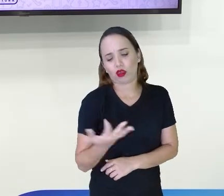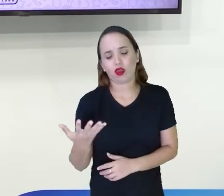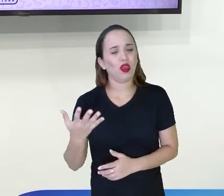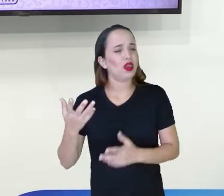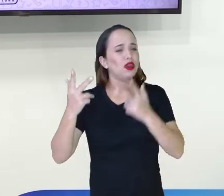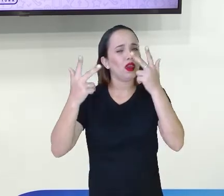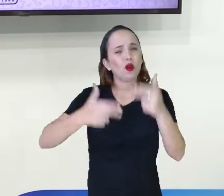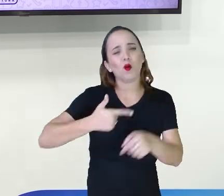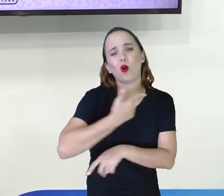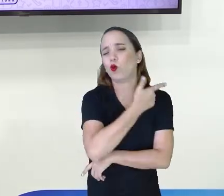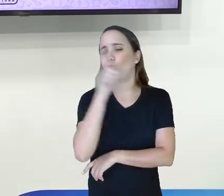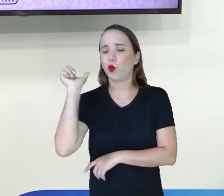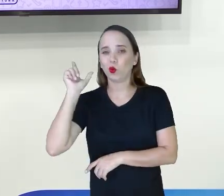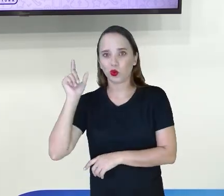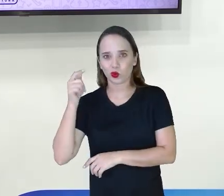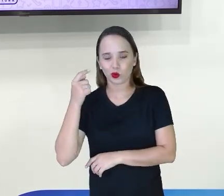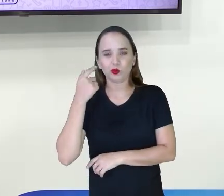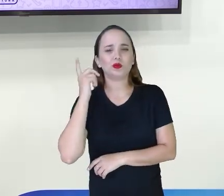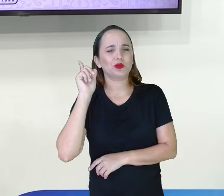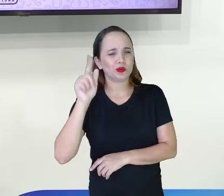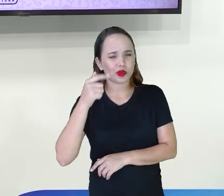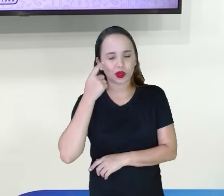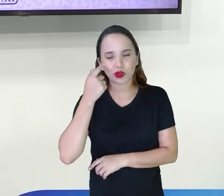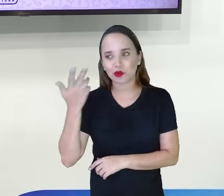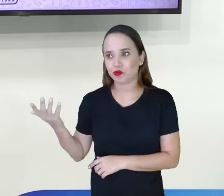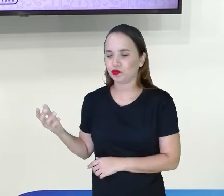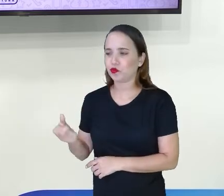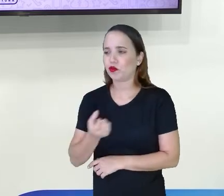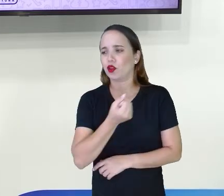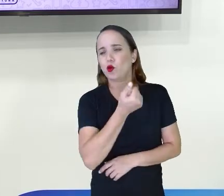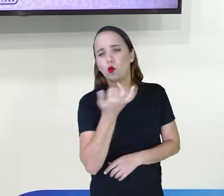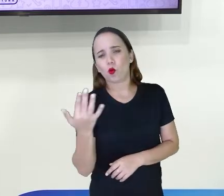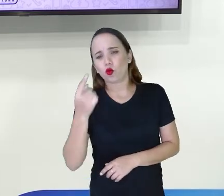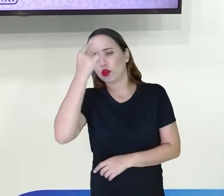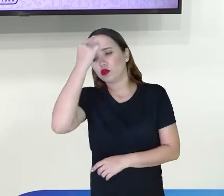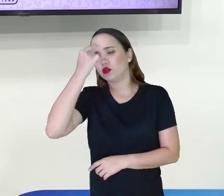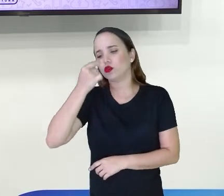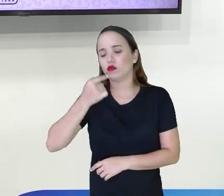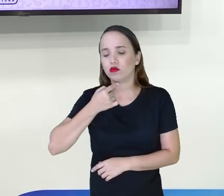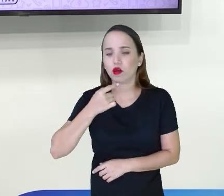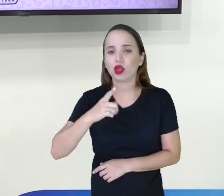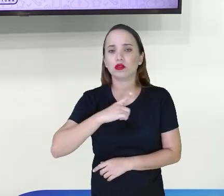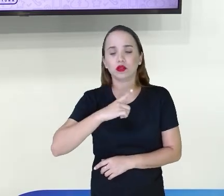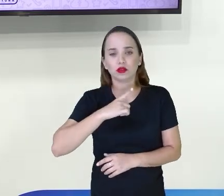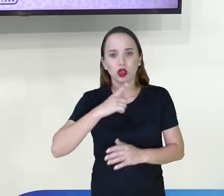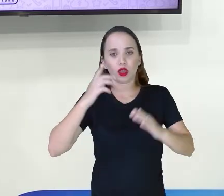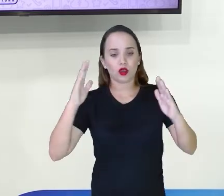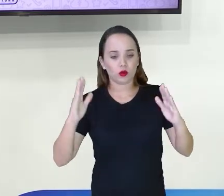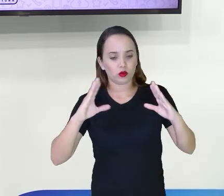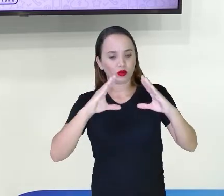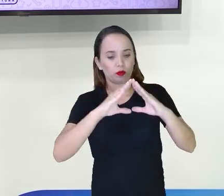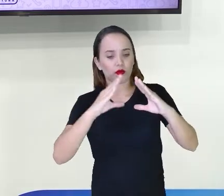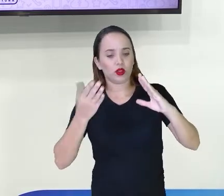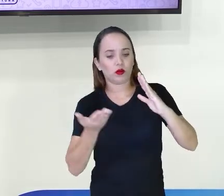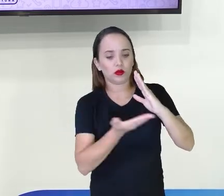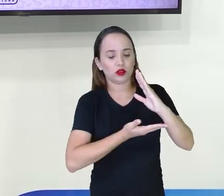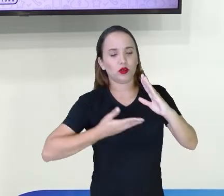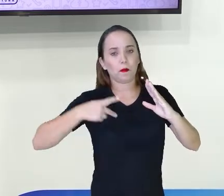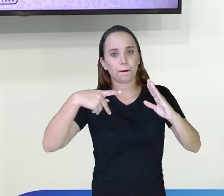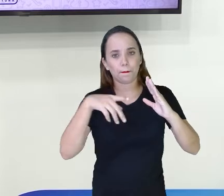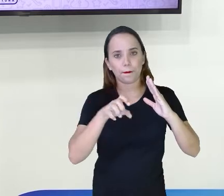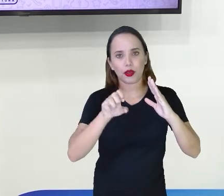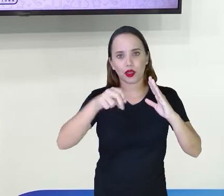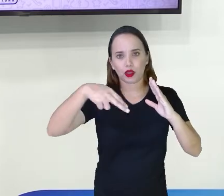a primeira. Quantas faces eu tenho na minha pirâmide de base pentagonal? 1, 2,